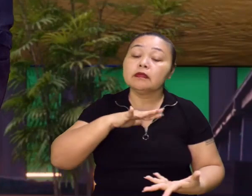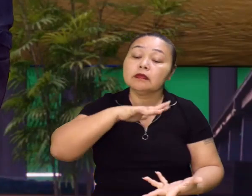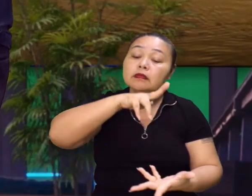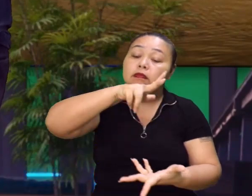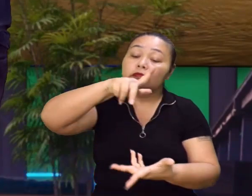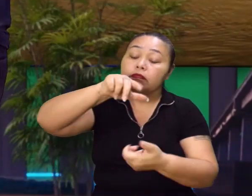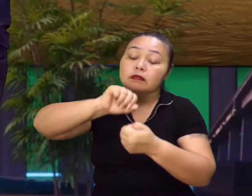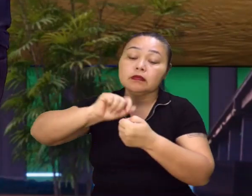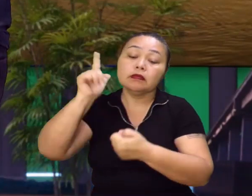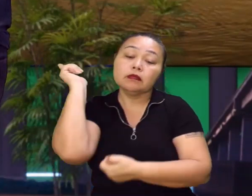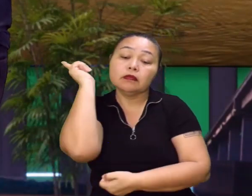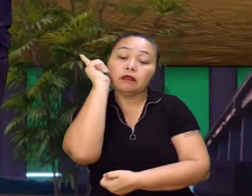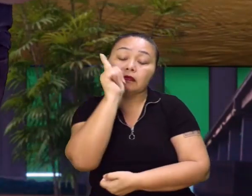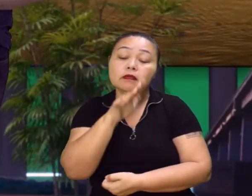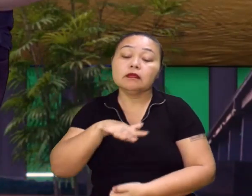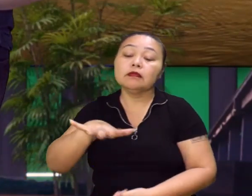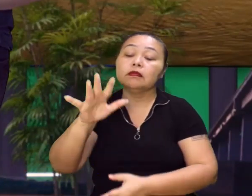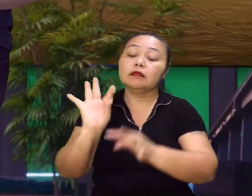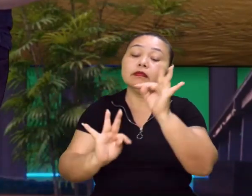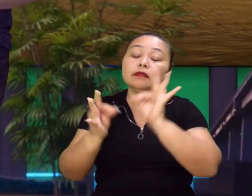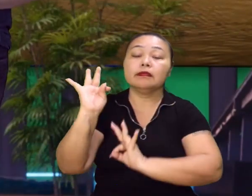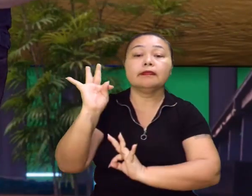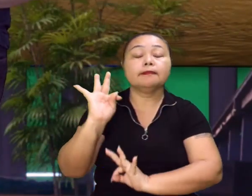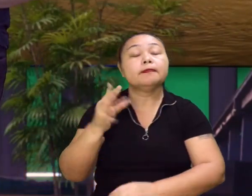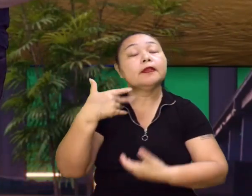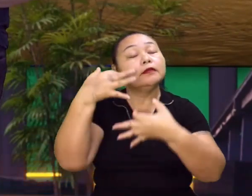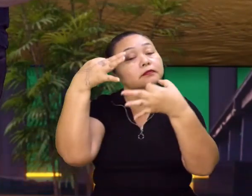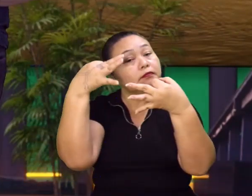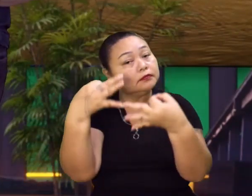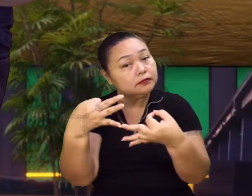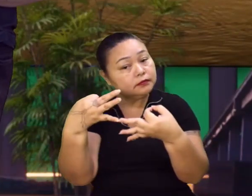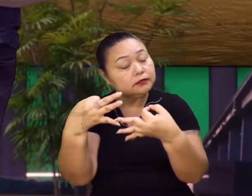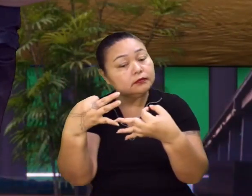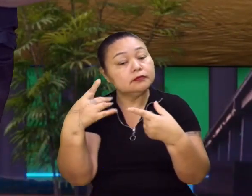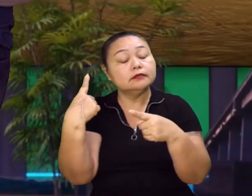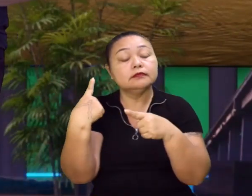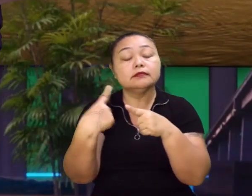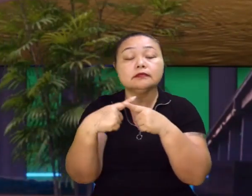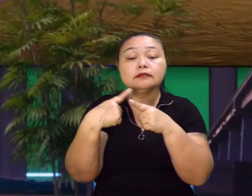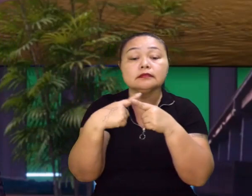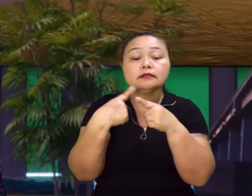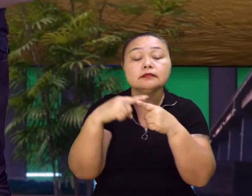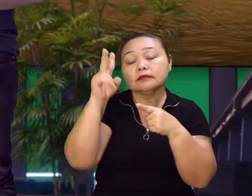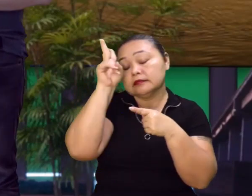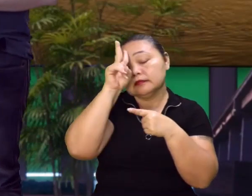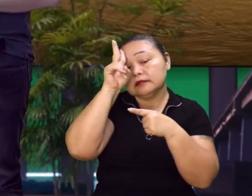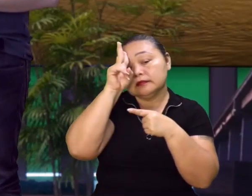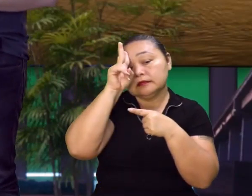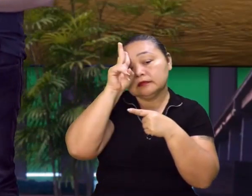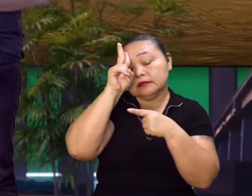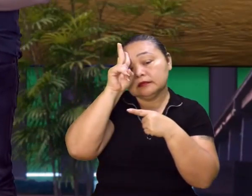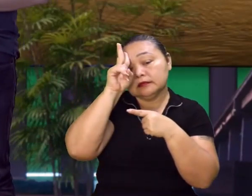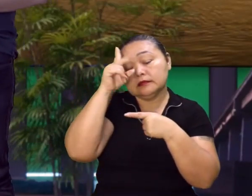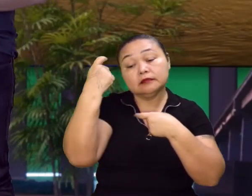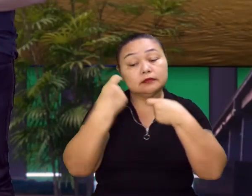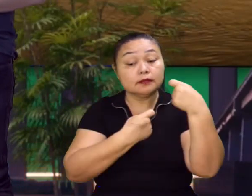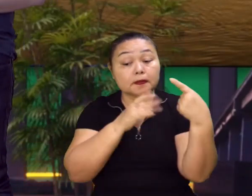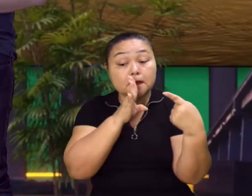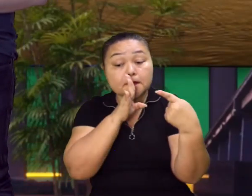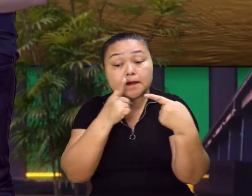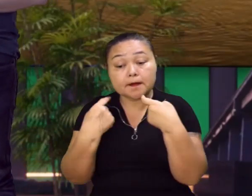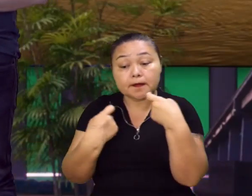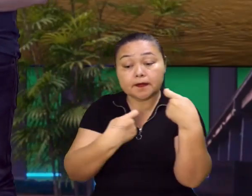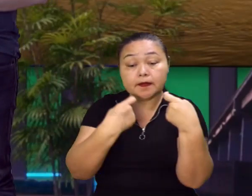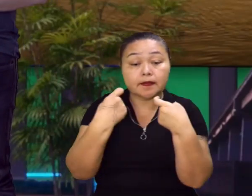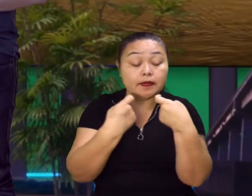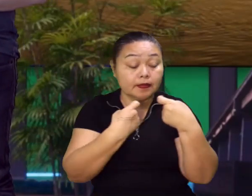em relação ao campo tecnológico. Perfeito. Beleza? Até porque, né, só relembrando a questão da Guerra Fria, era